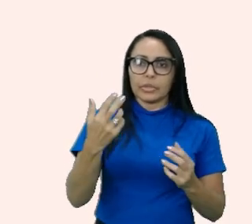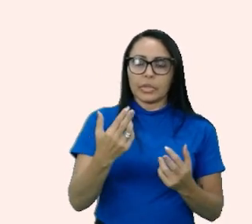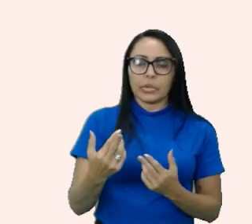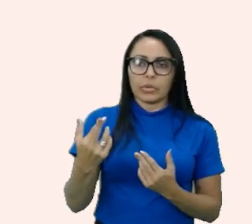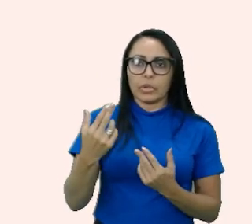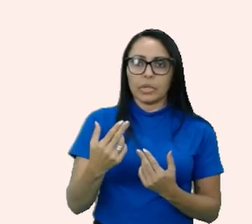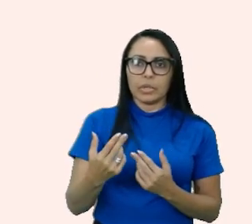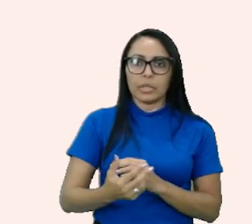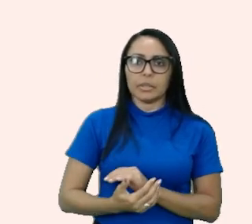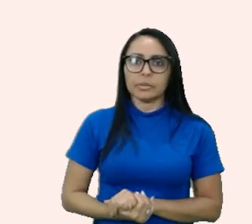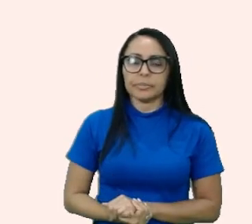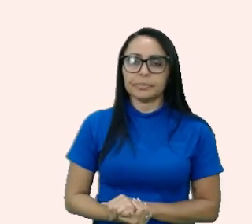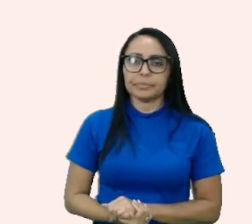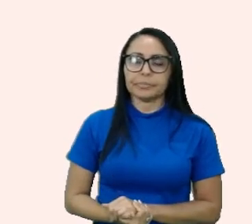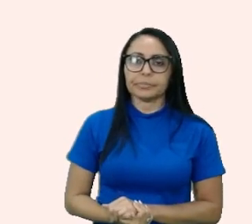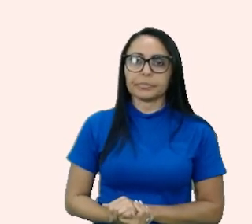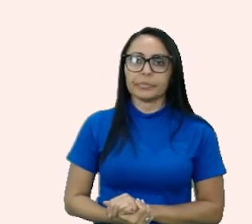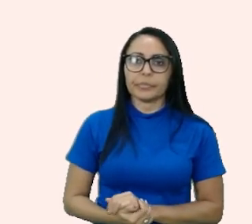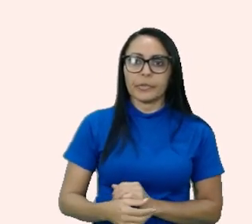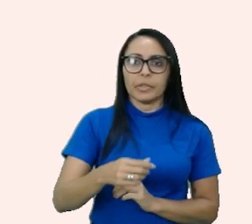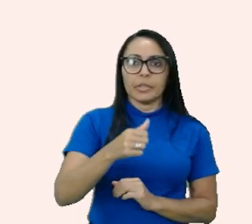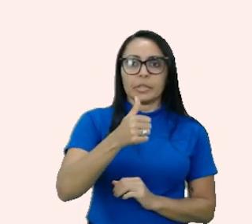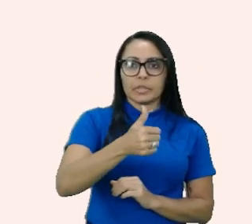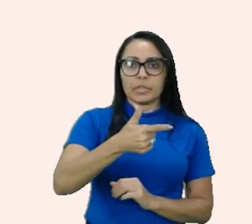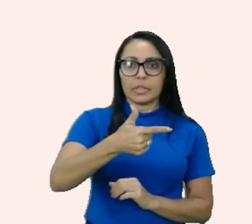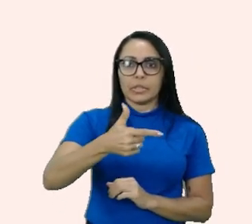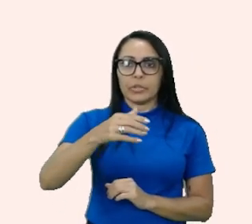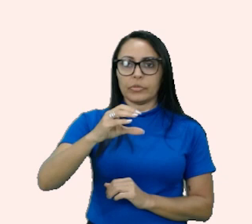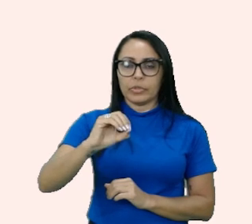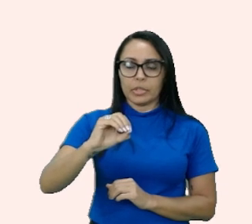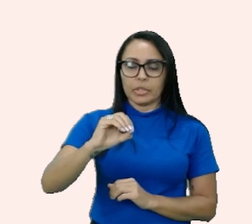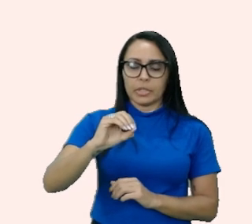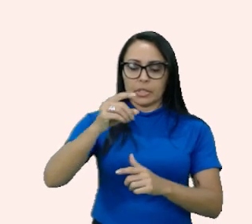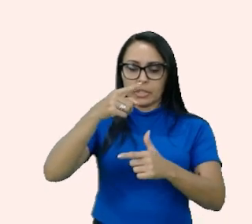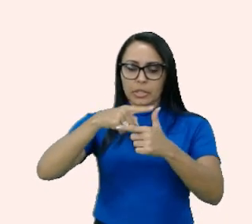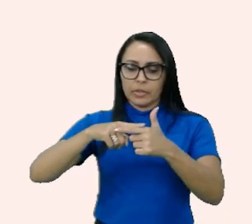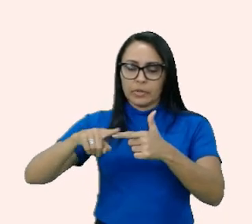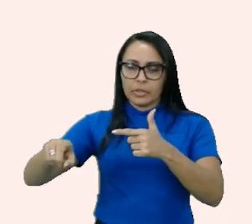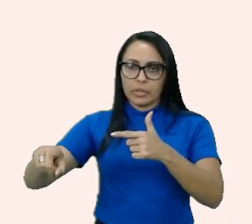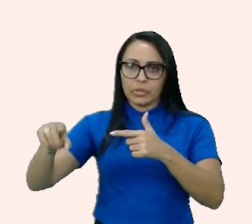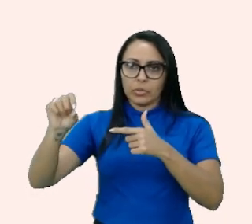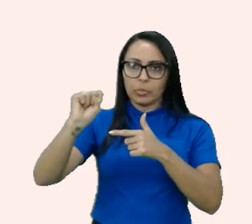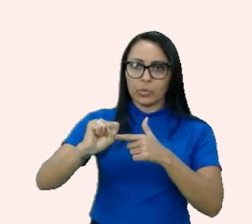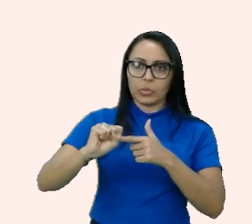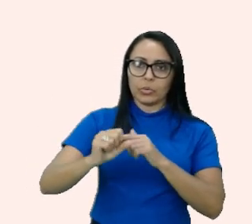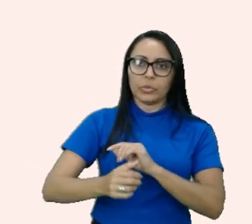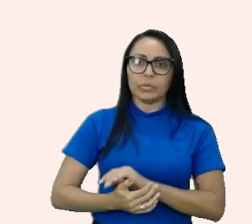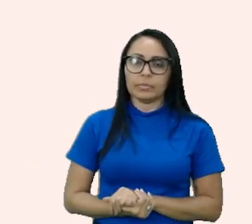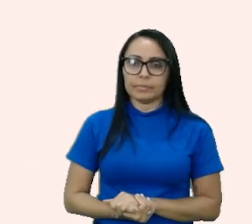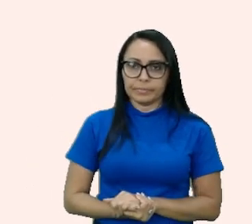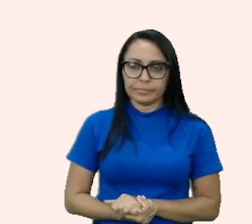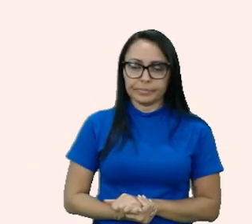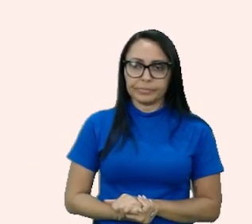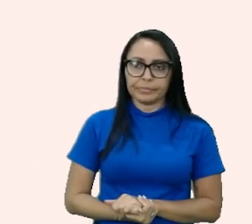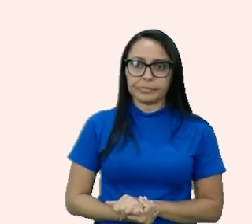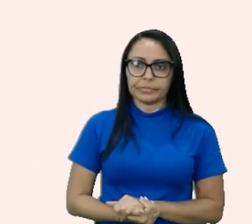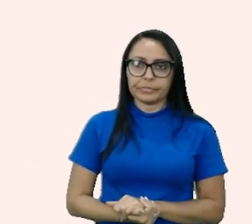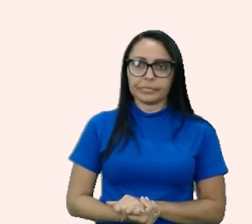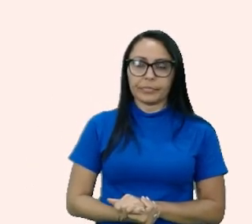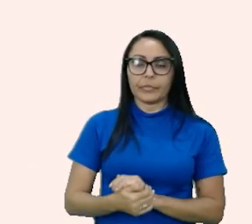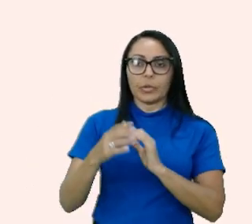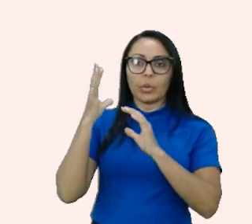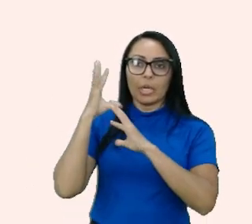Diz aí para mim. 120 dividido por 8. Você encontra como resultado